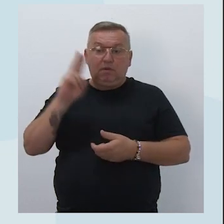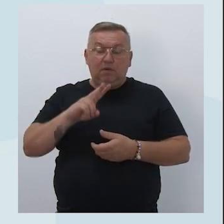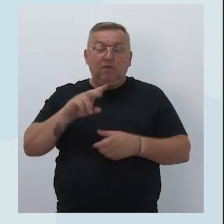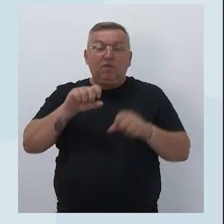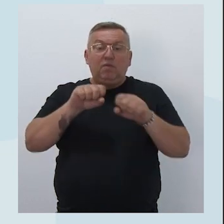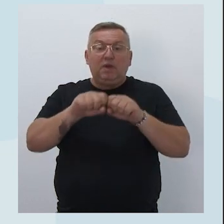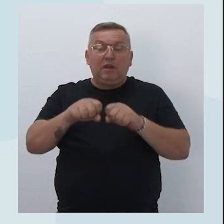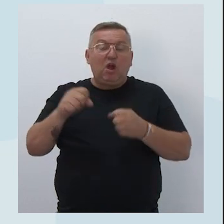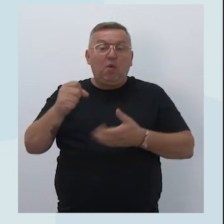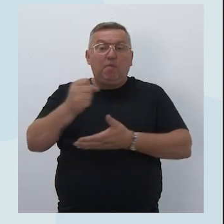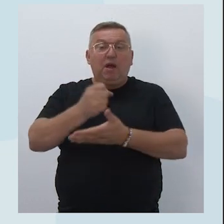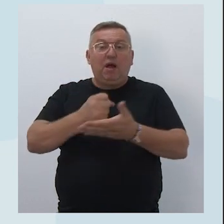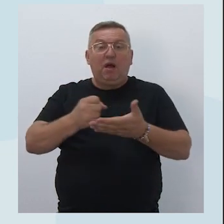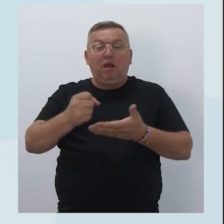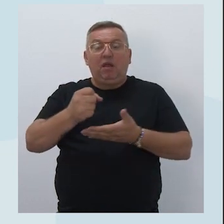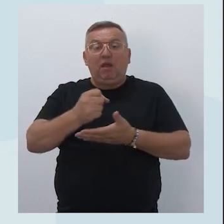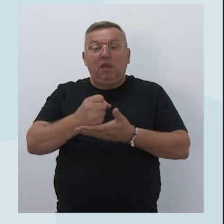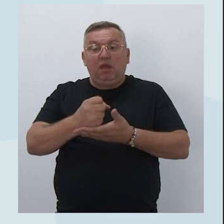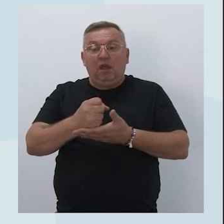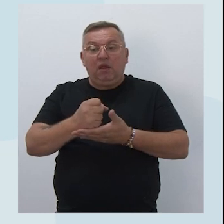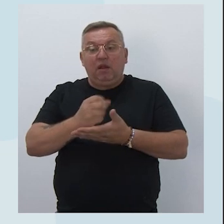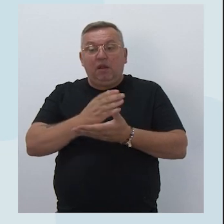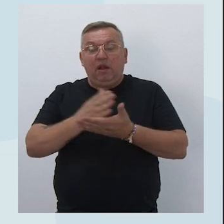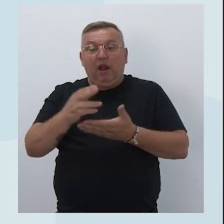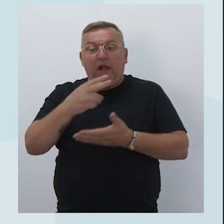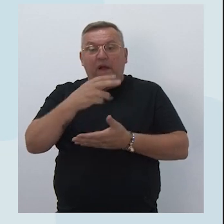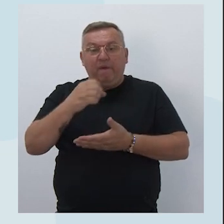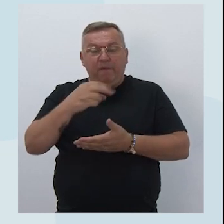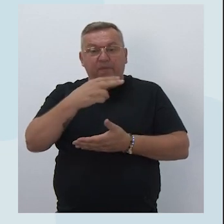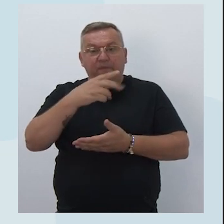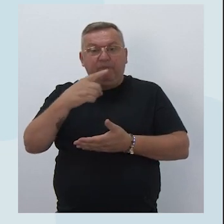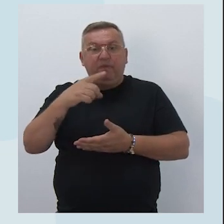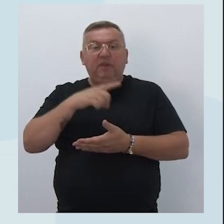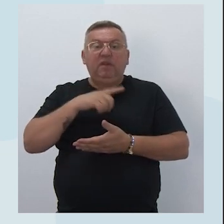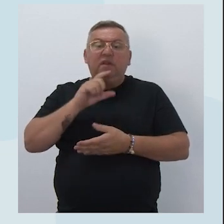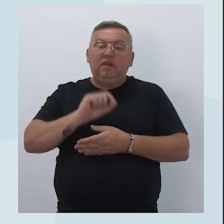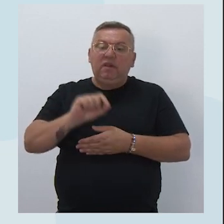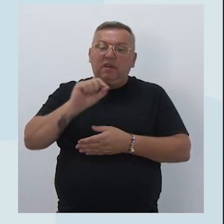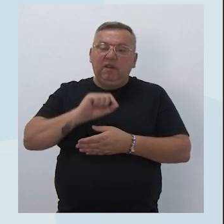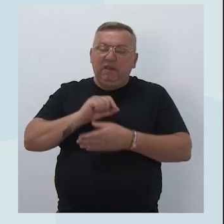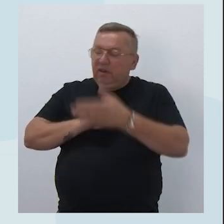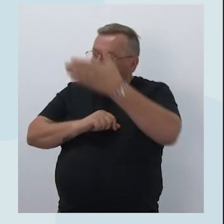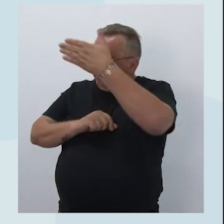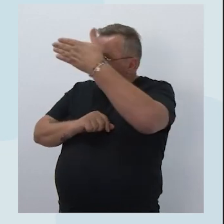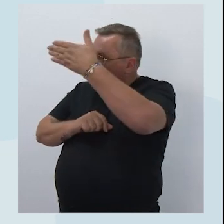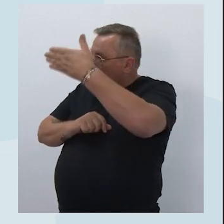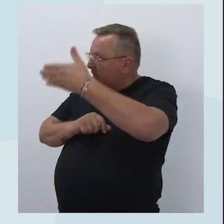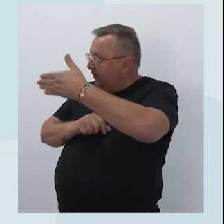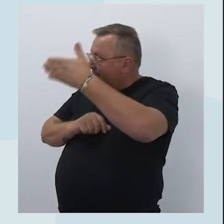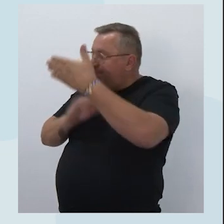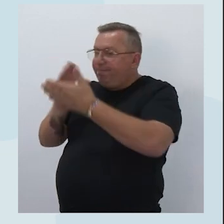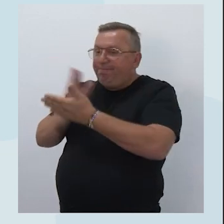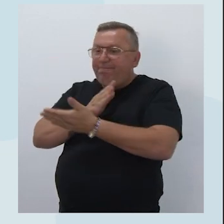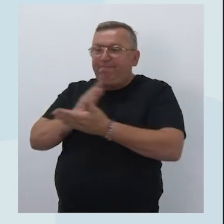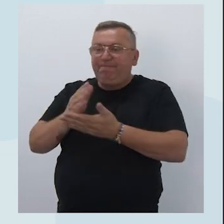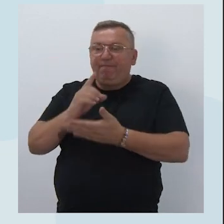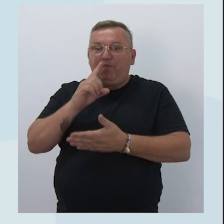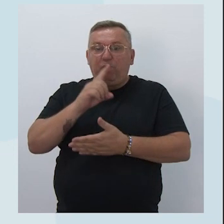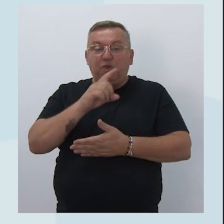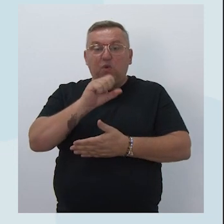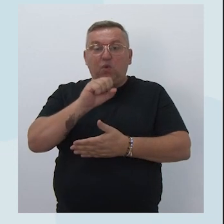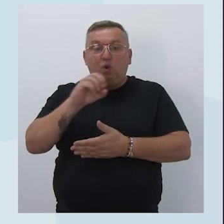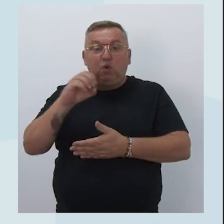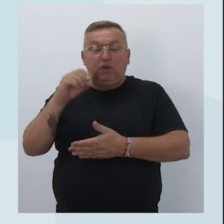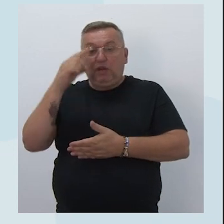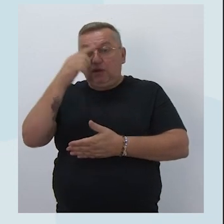básica, a partir de 2021, teremos essa divisão que vocês estão vendo aí, 1.800 horas para